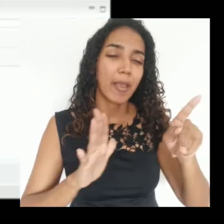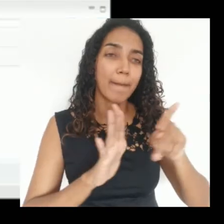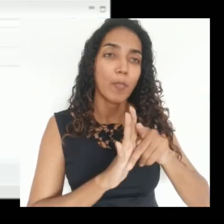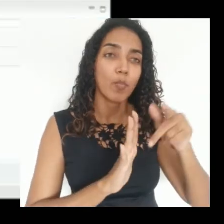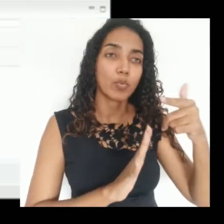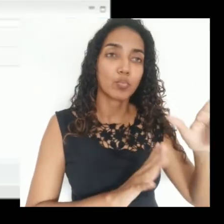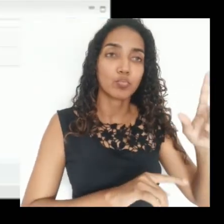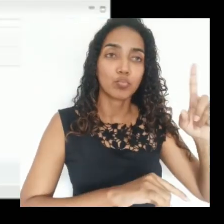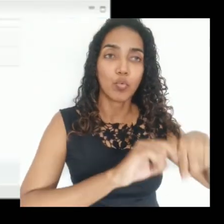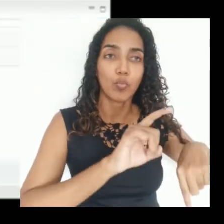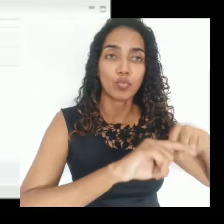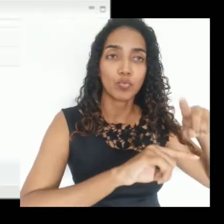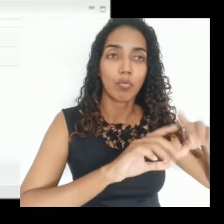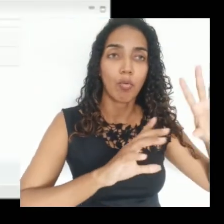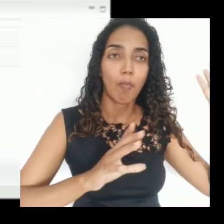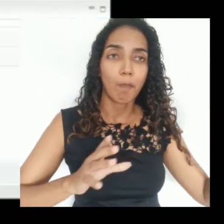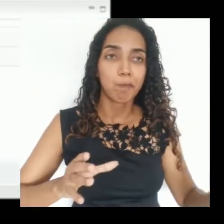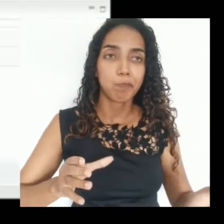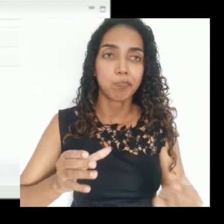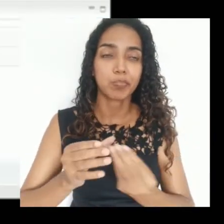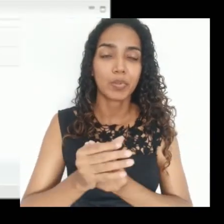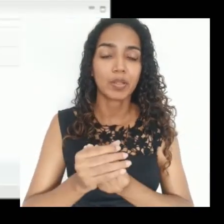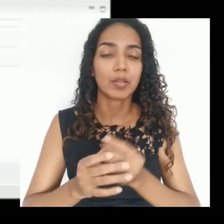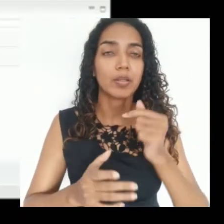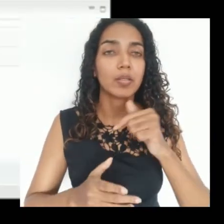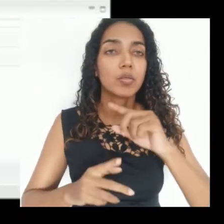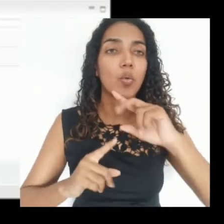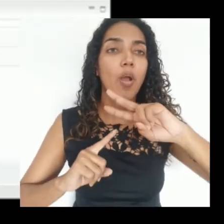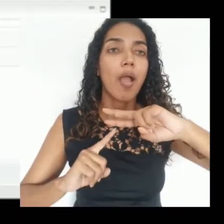a abordagem de implementação mais comumente